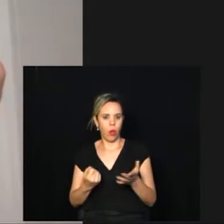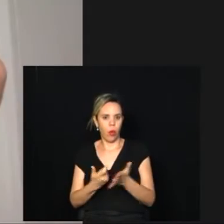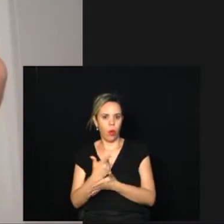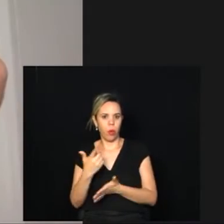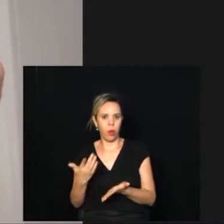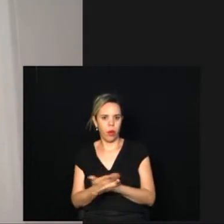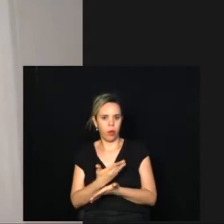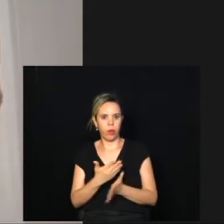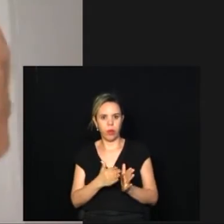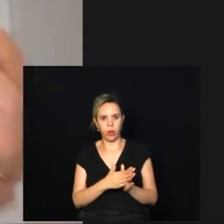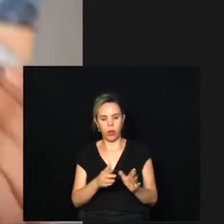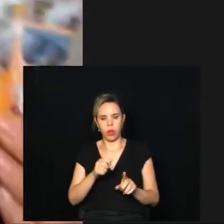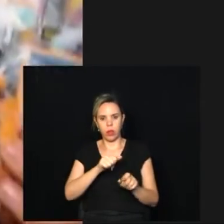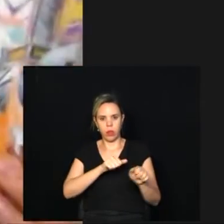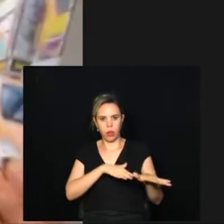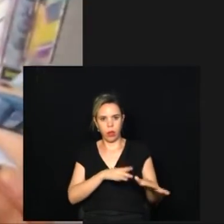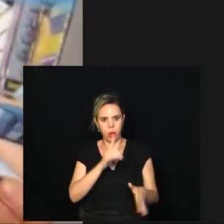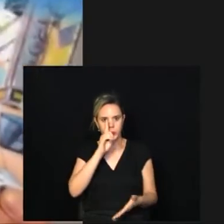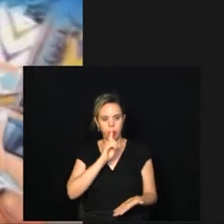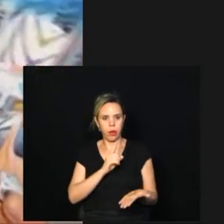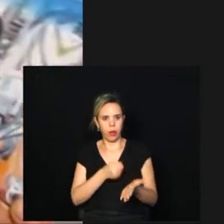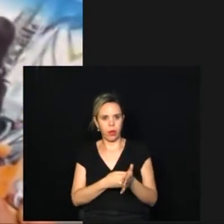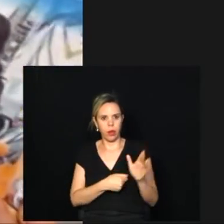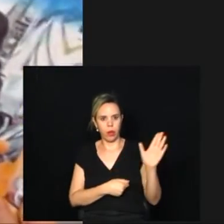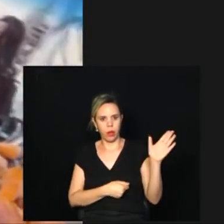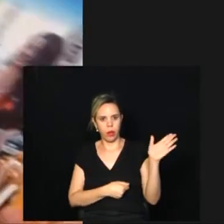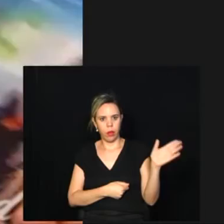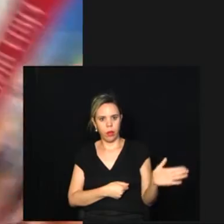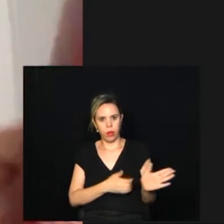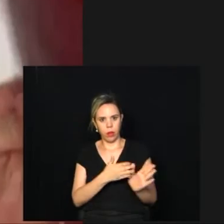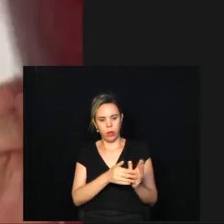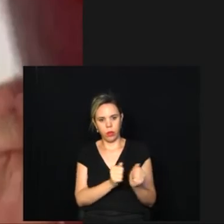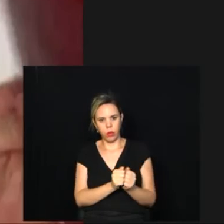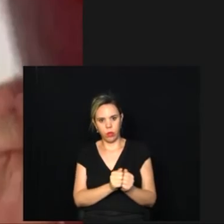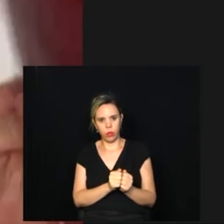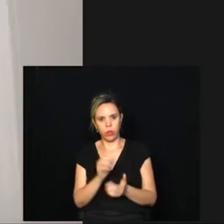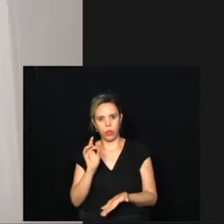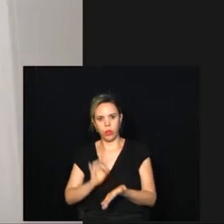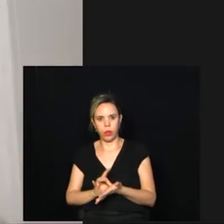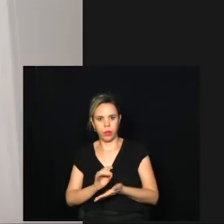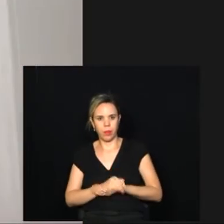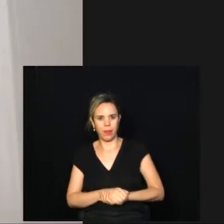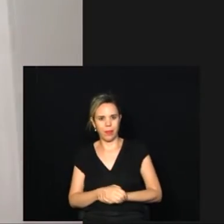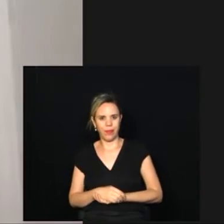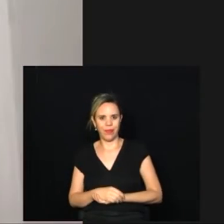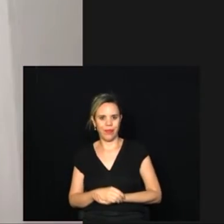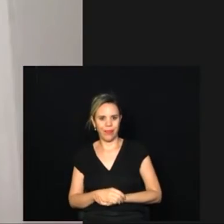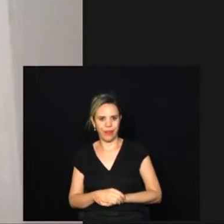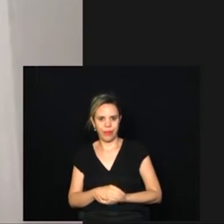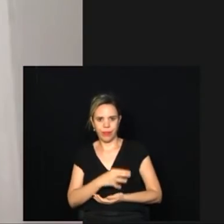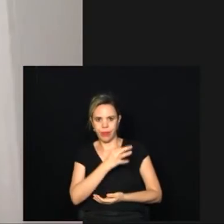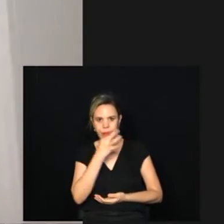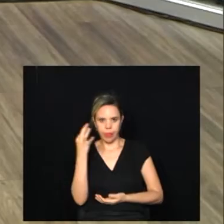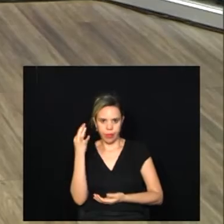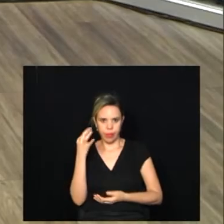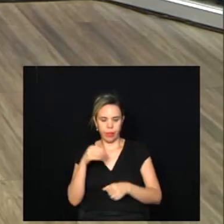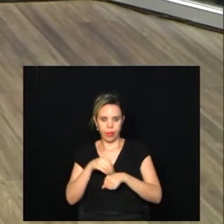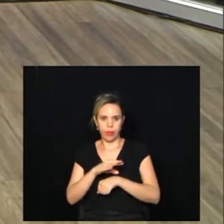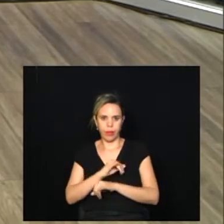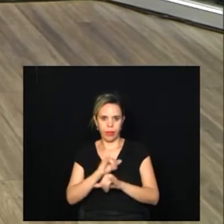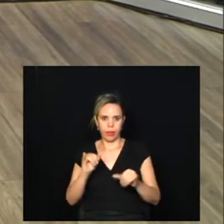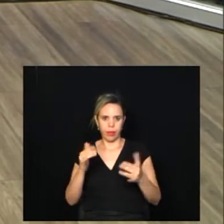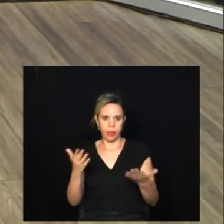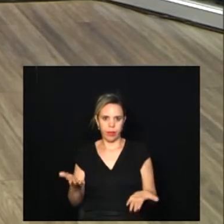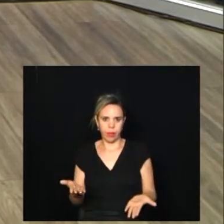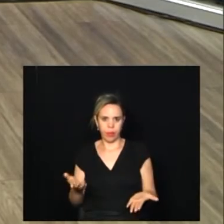nesse período do Setembro Amarelo, vai receber essa capa do tsuru junto com a capa original. Ótimo. Então, um recado dado aí